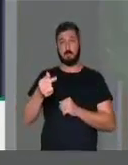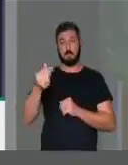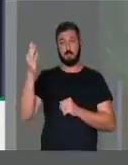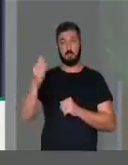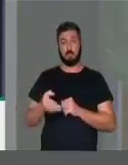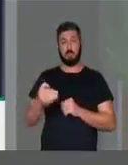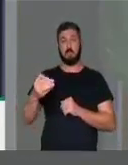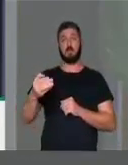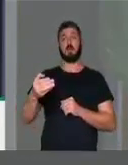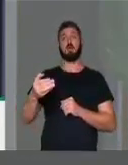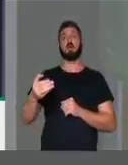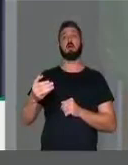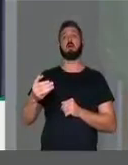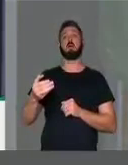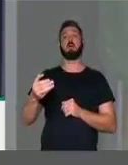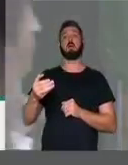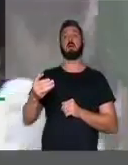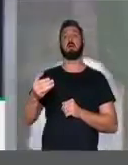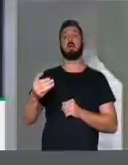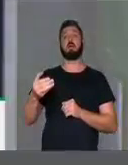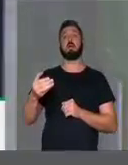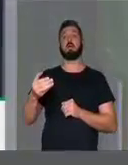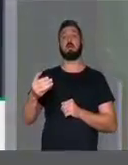2447 de 2000,